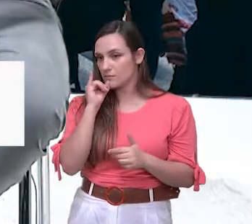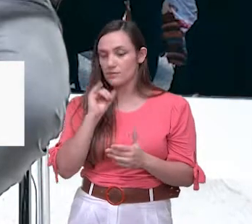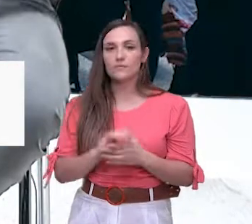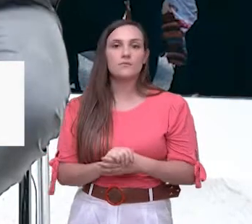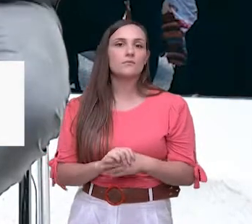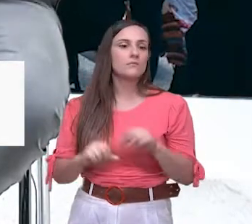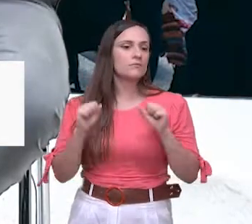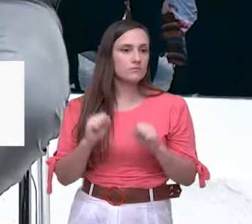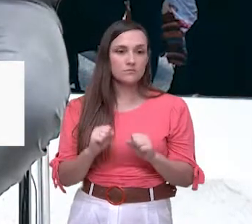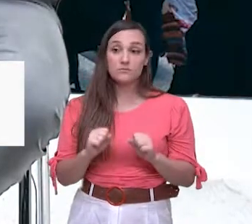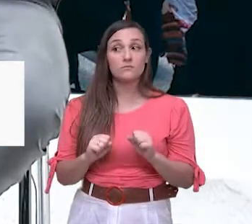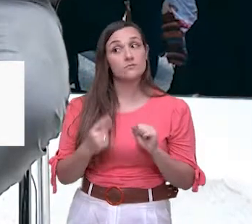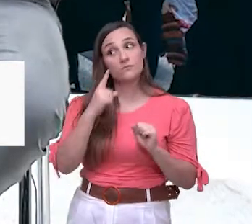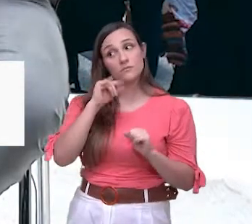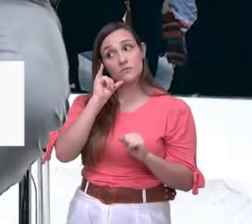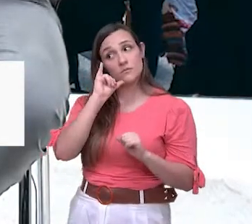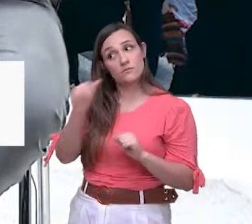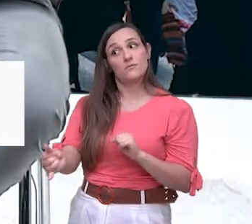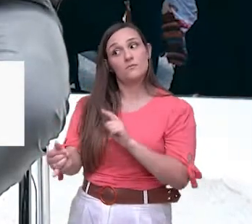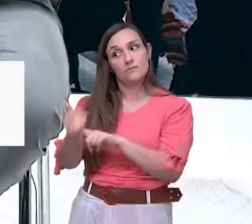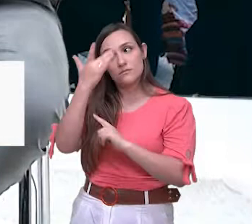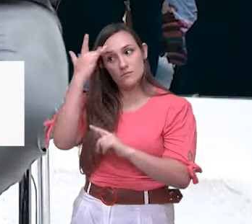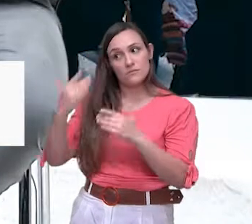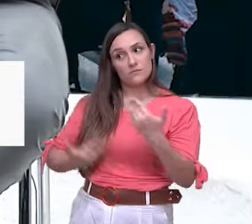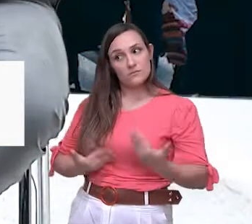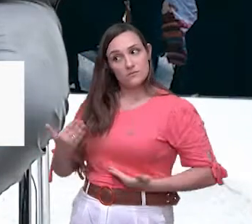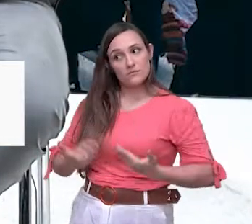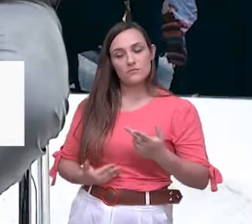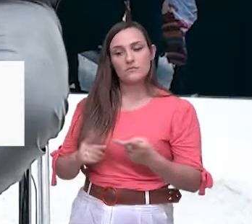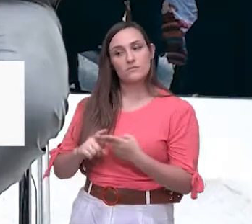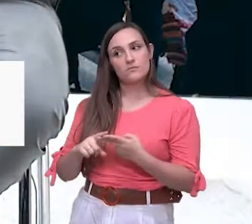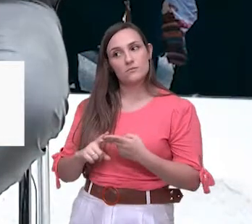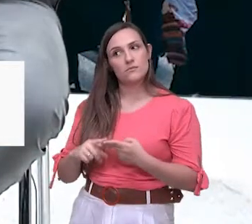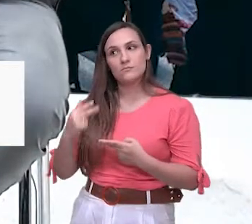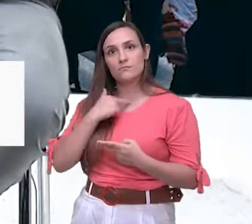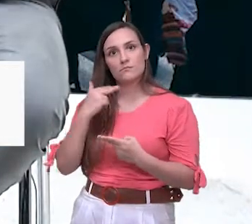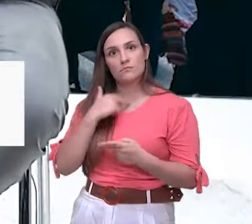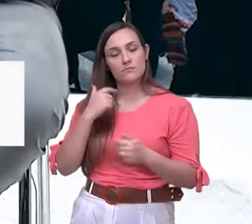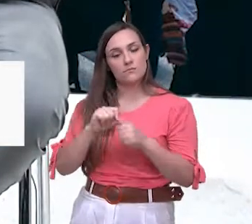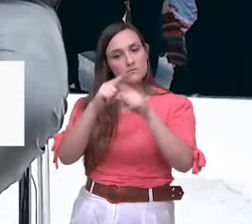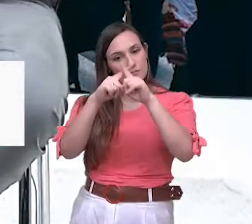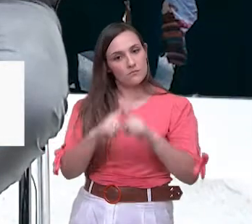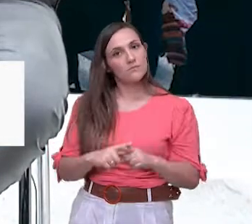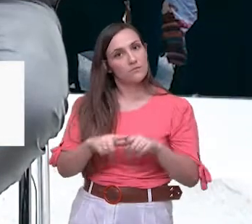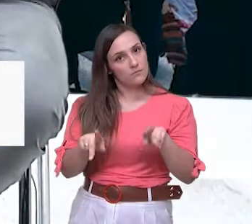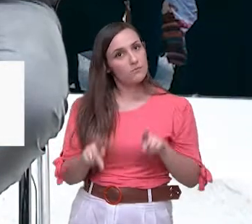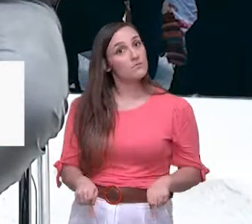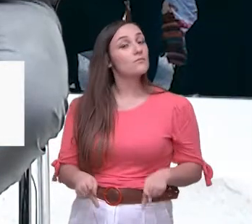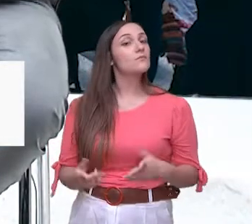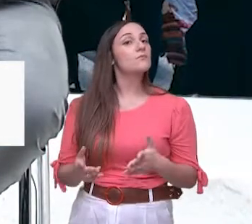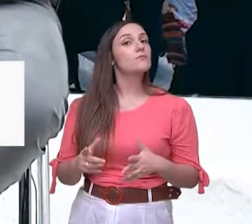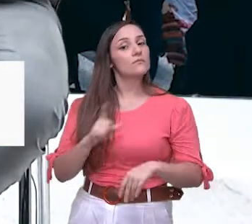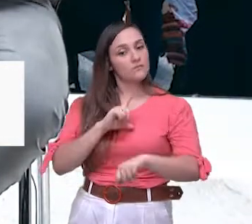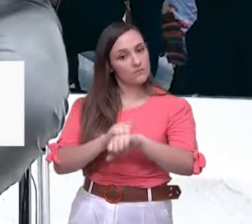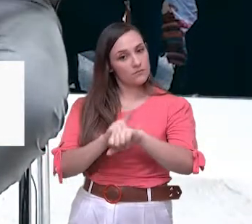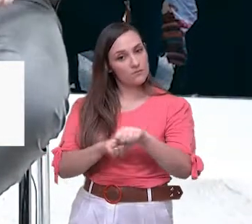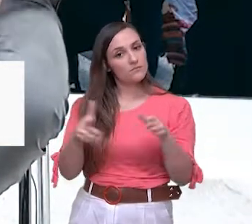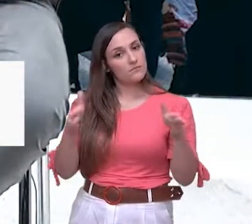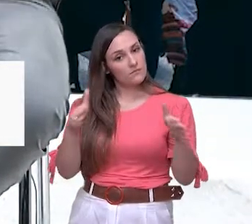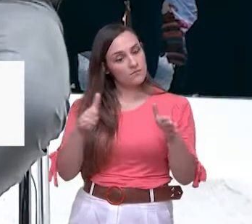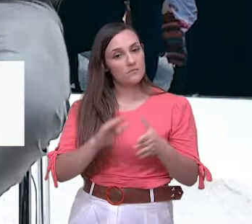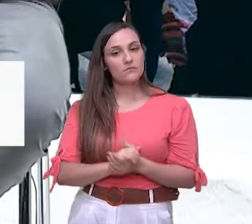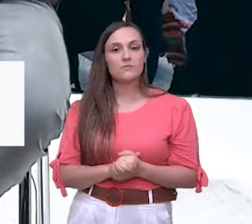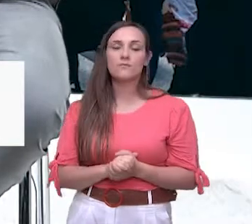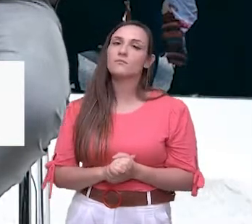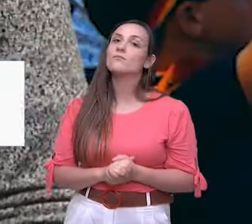várias medidas que podem ser desde uma advertência orientação é impedimento de participar em concursos públicos no estado por algum